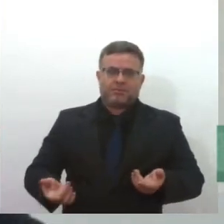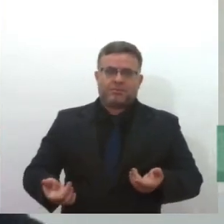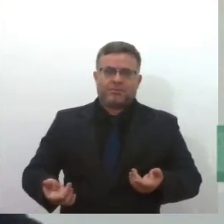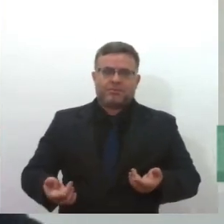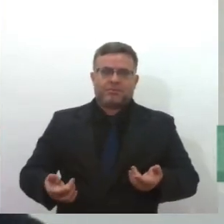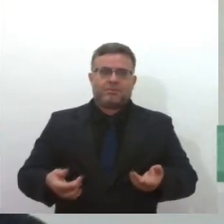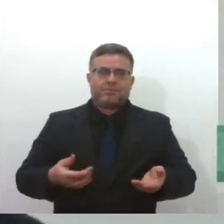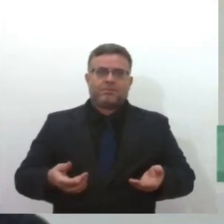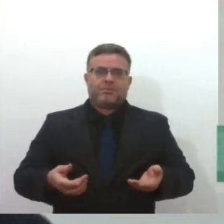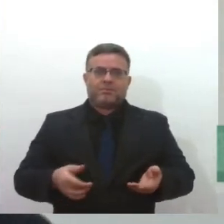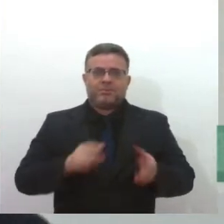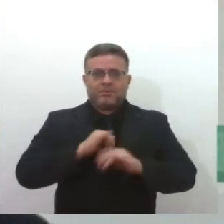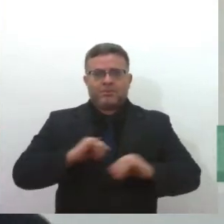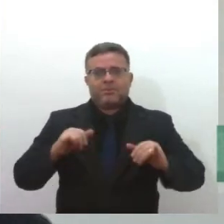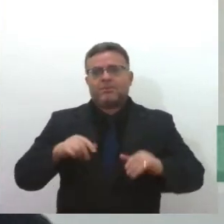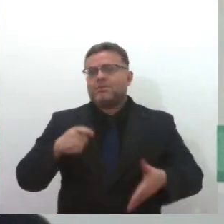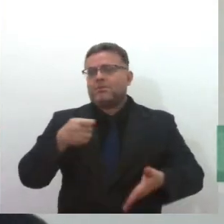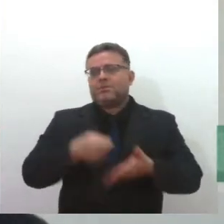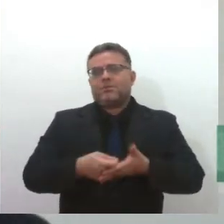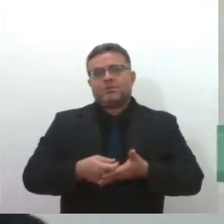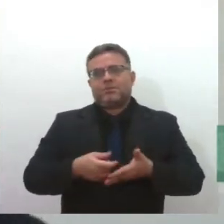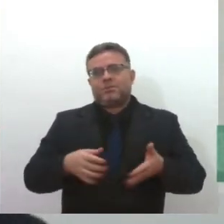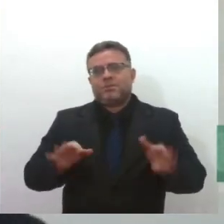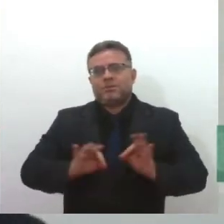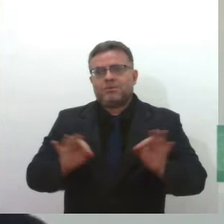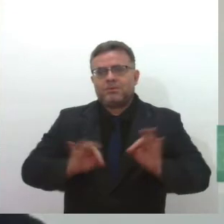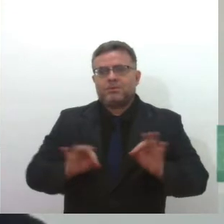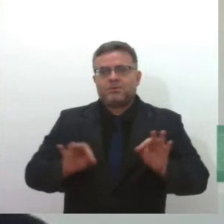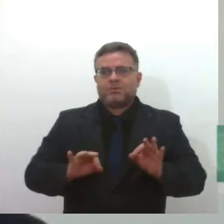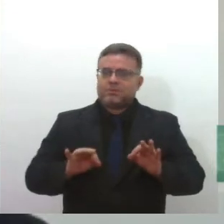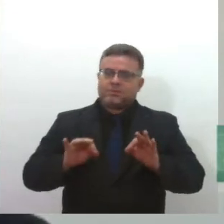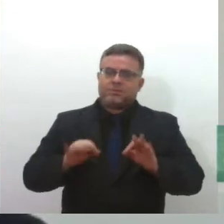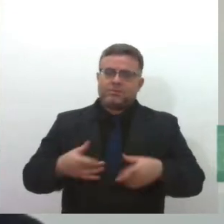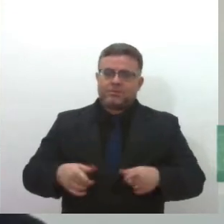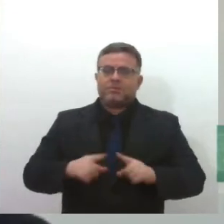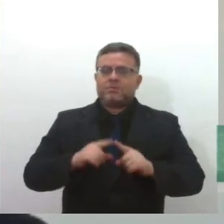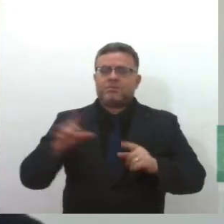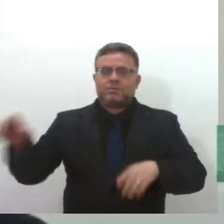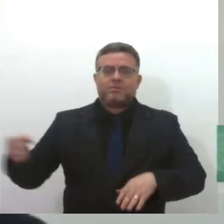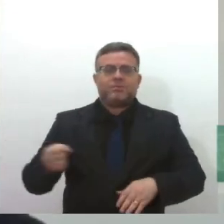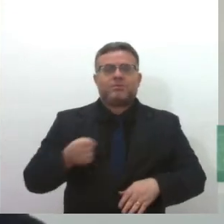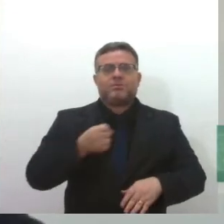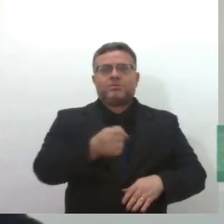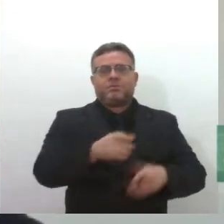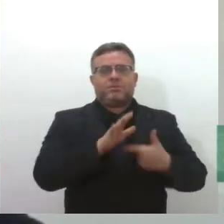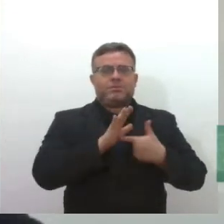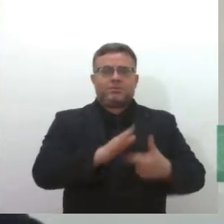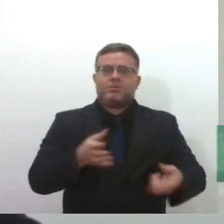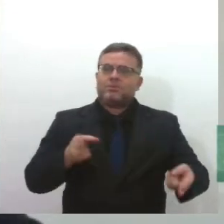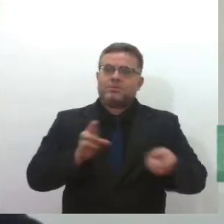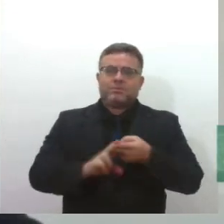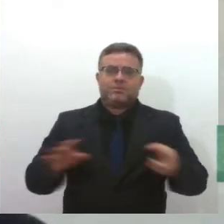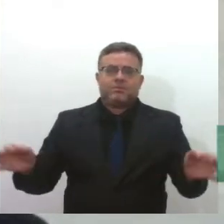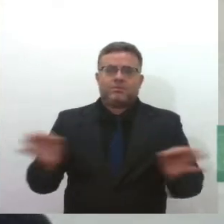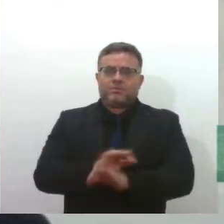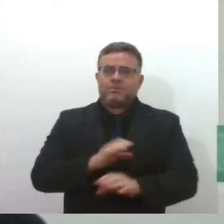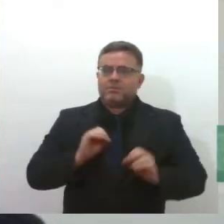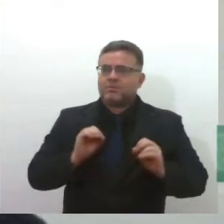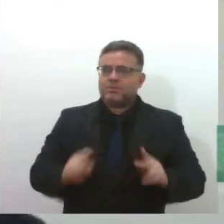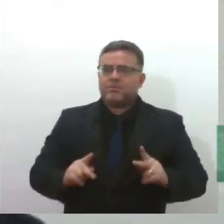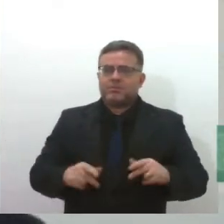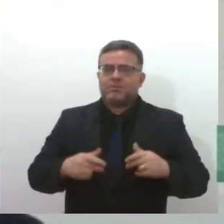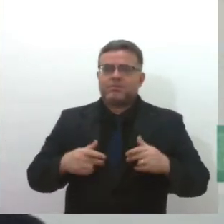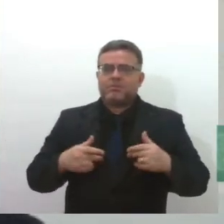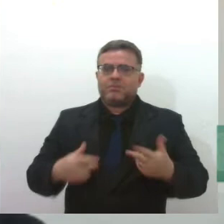não arbitra a fiança e vai representar para que o juiz decrete a prisão preventiva naquele caso concreto.